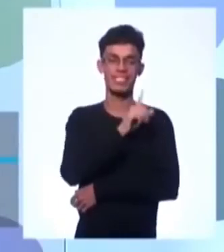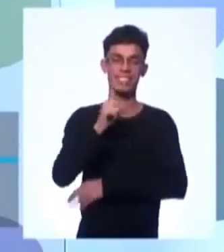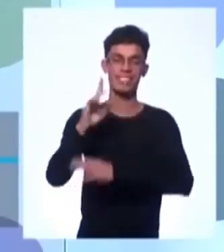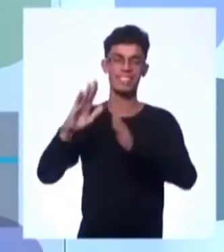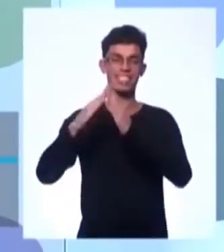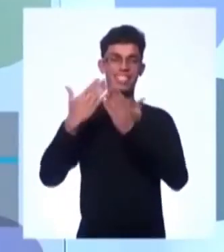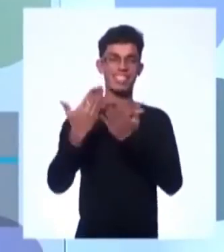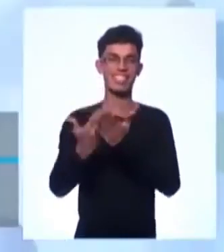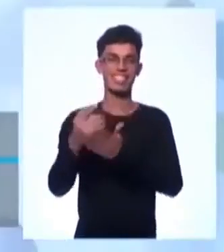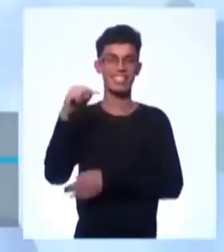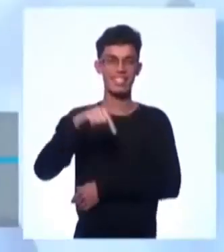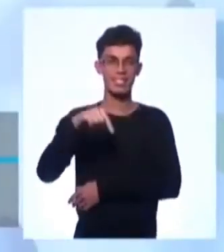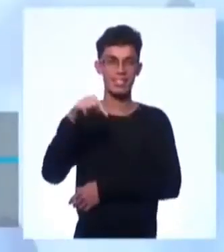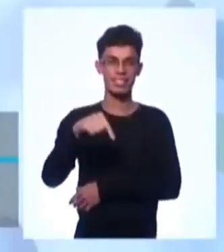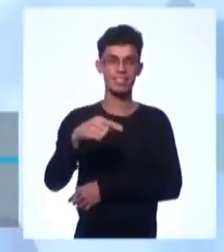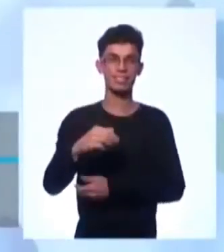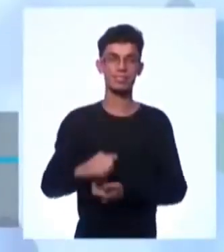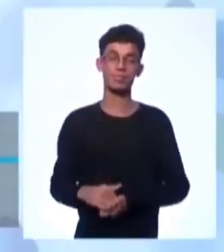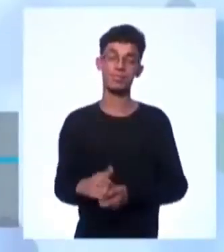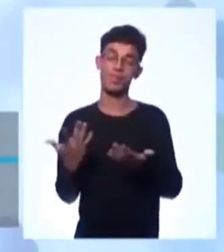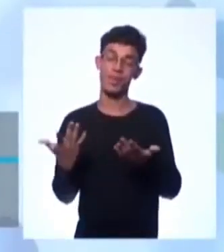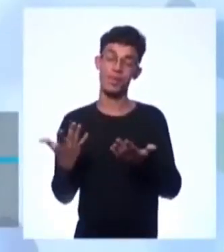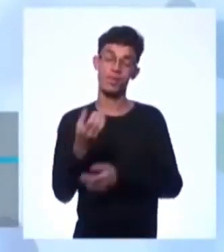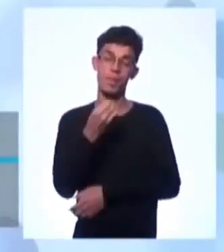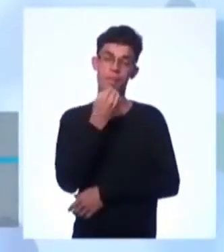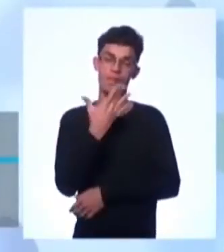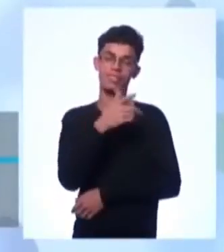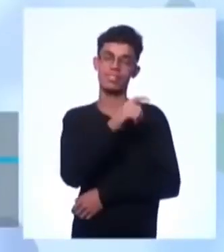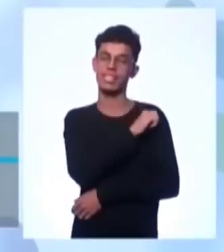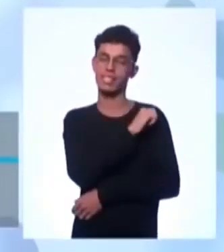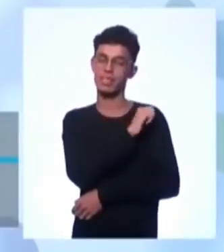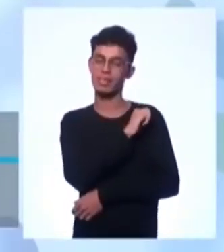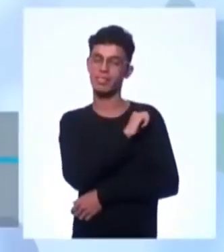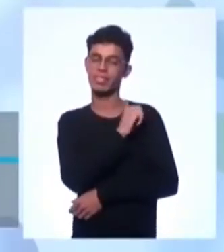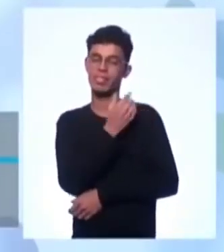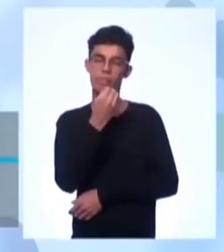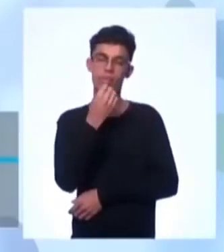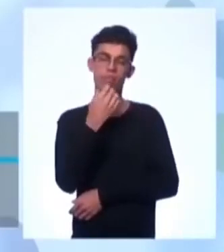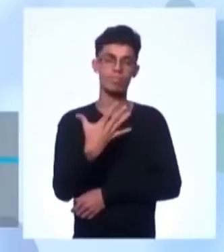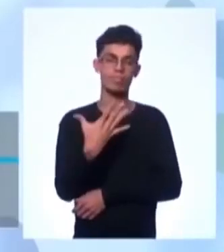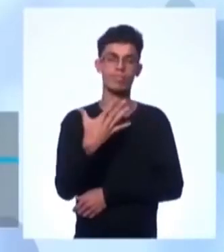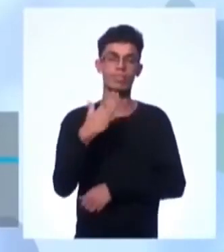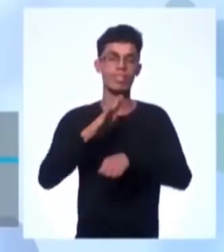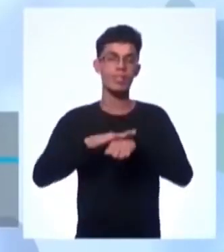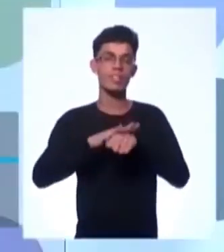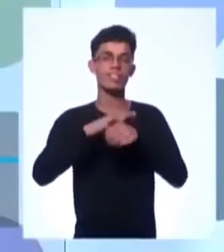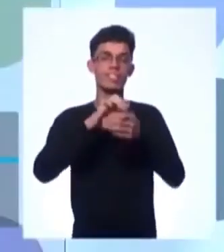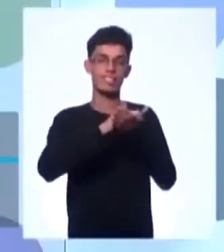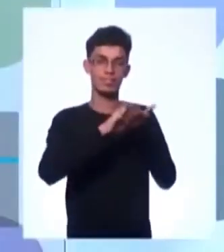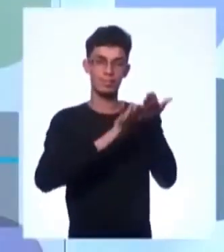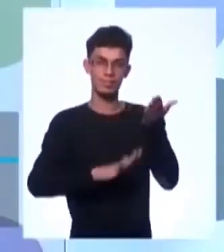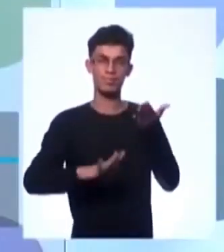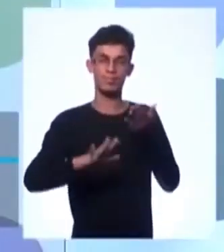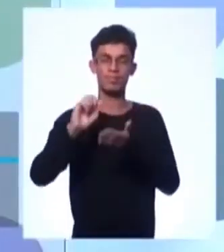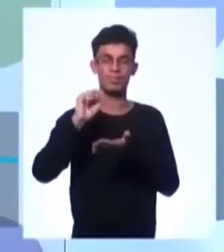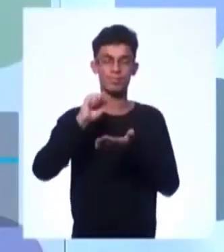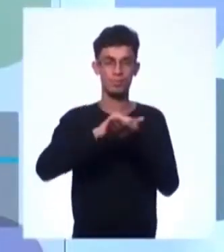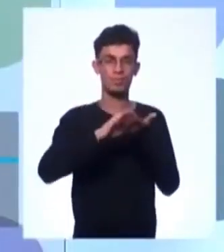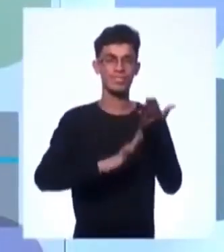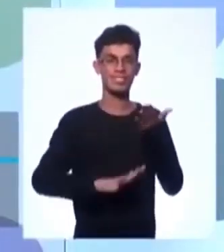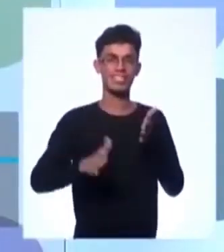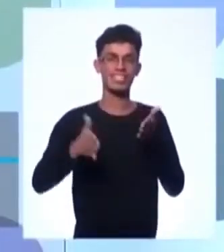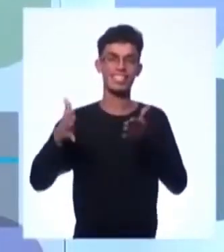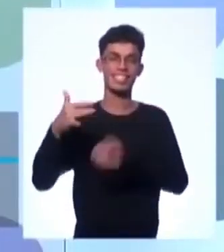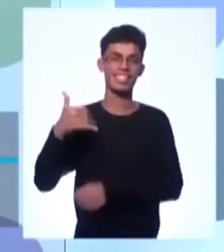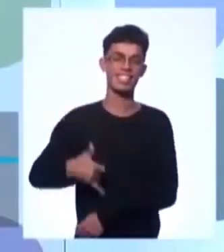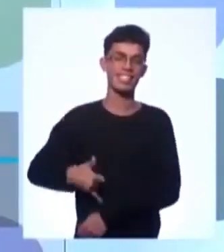agora Te aqui. deu muito trabalho, não? Ele, olha, bons alunos não dão muito Não trabalho, trabalha, né? De boa, faz Fazia todas as atividade, tarefas. fazia as tarefas. Tarefas. Agora é um